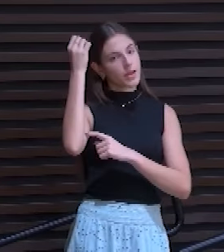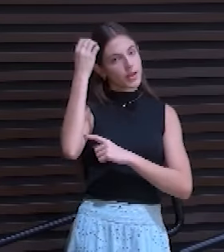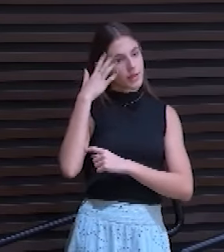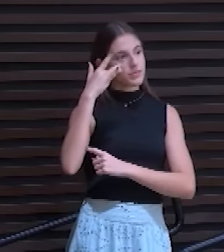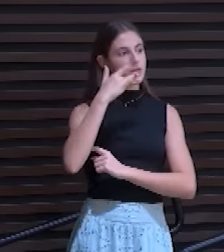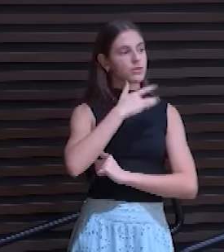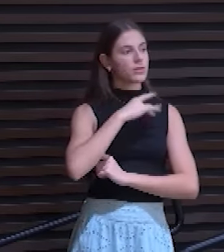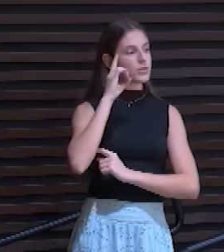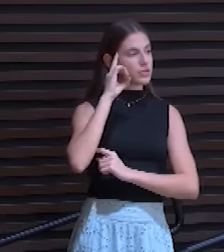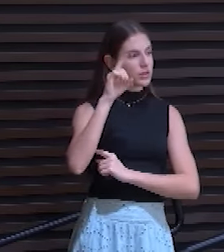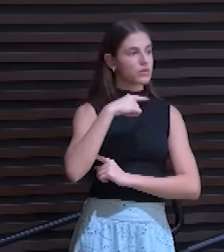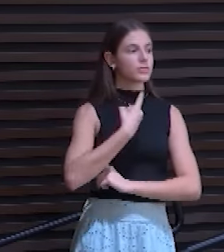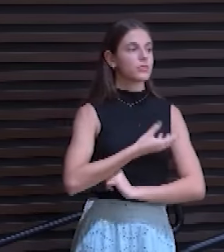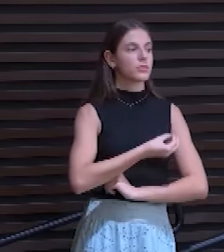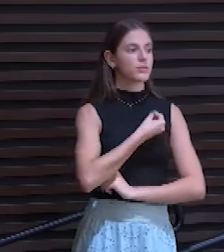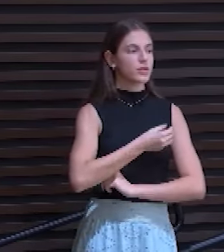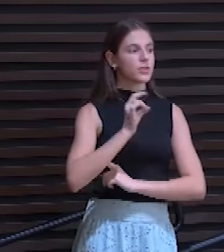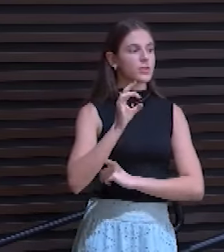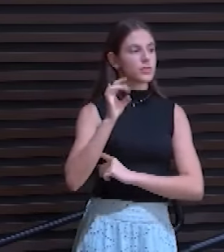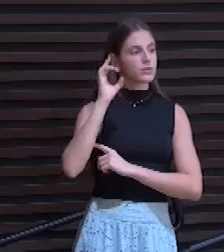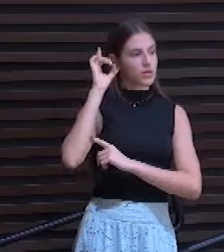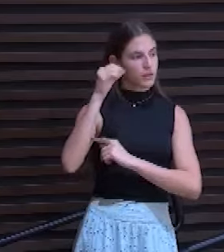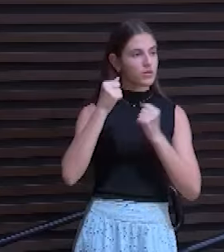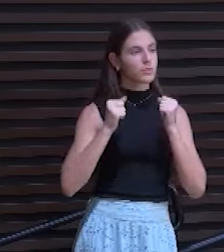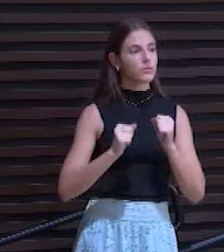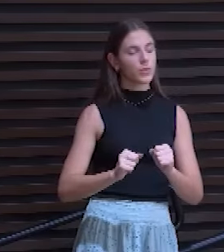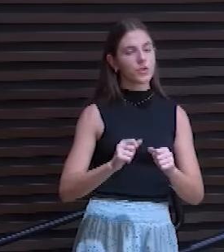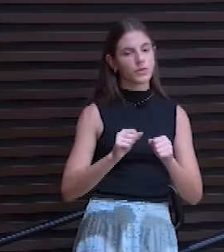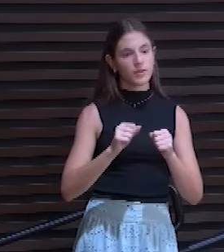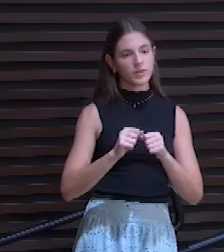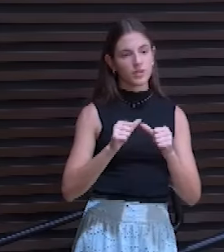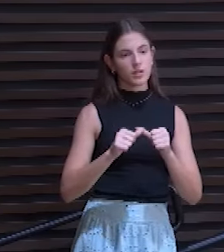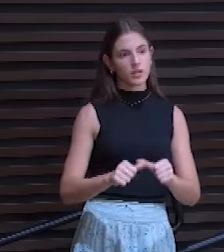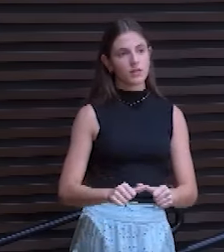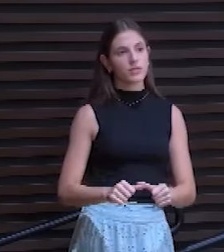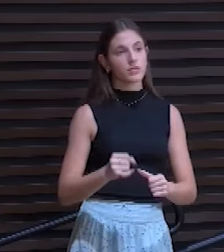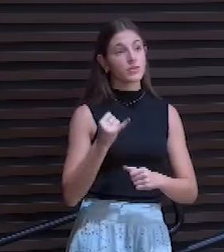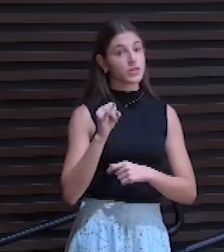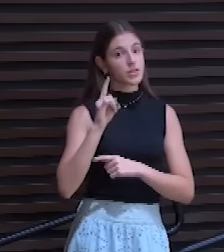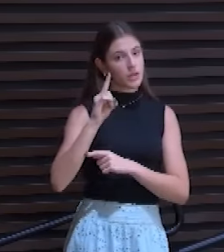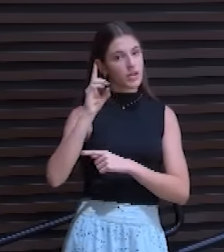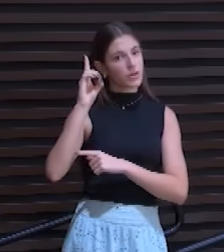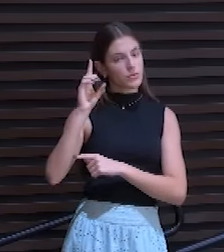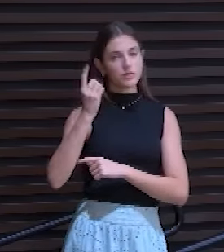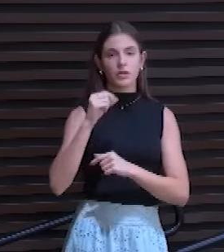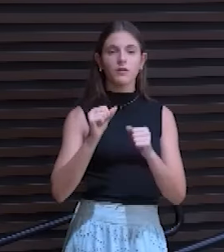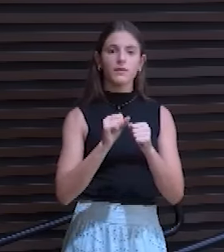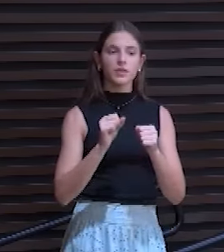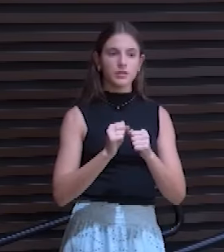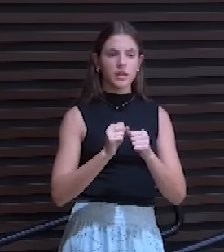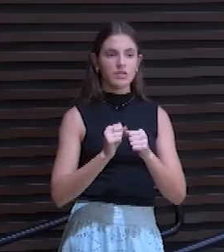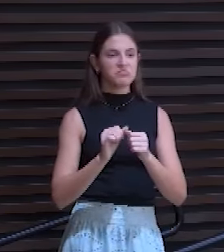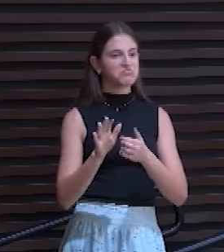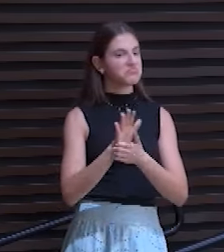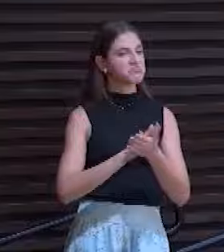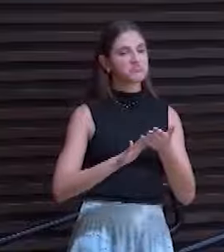vidas. Só Ele pode fazer isso. Se Ele não fizer, não adianta. Boa escola é